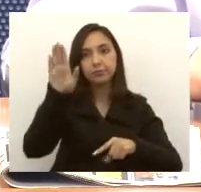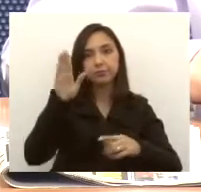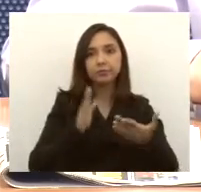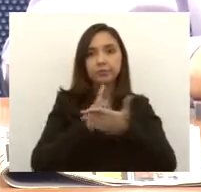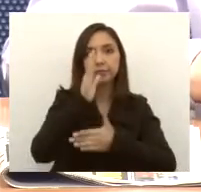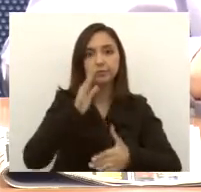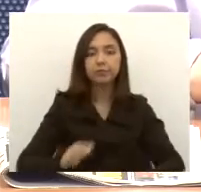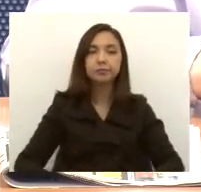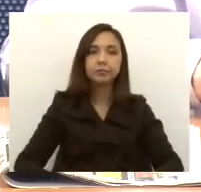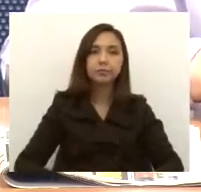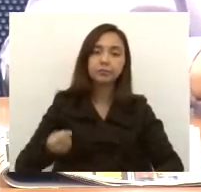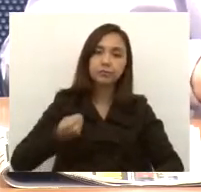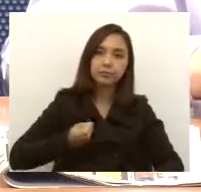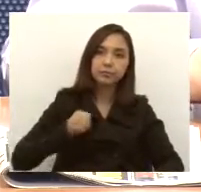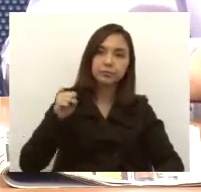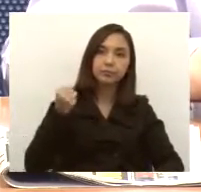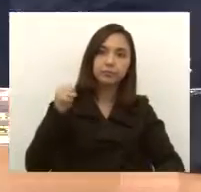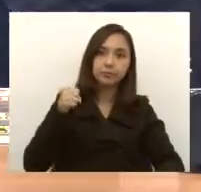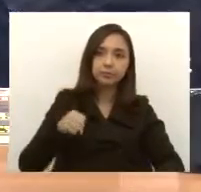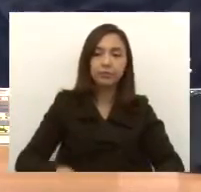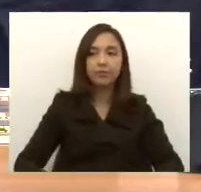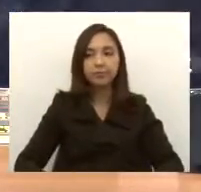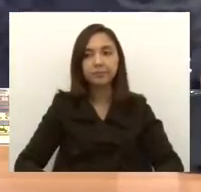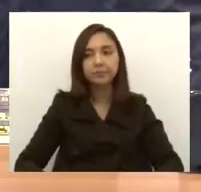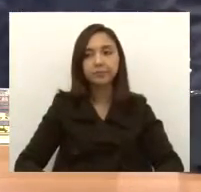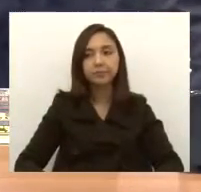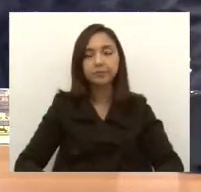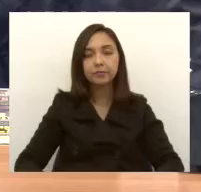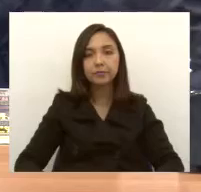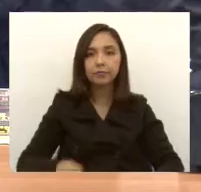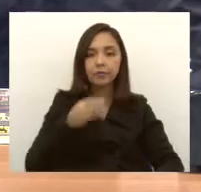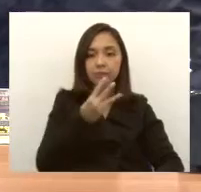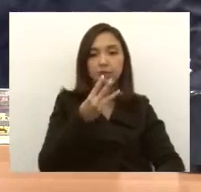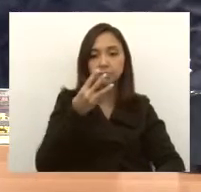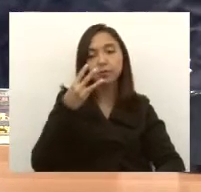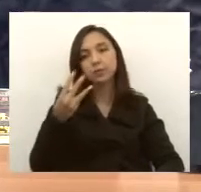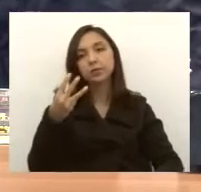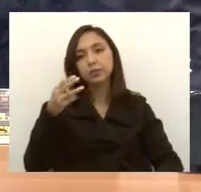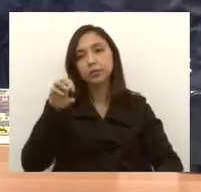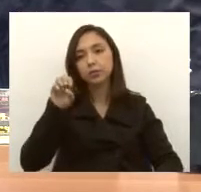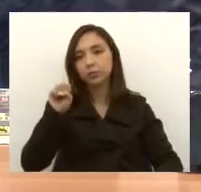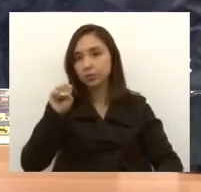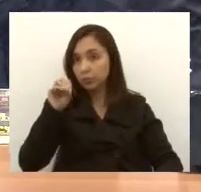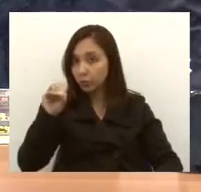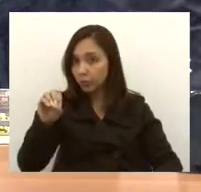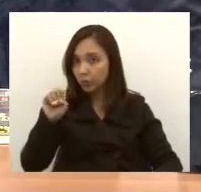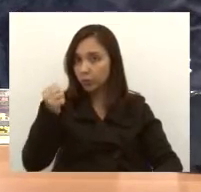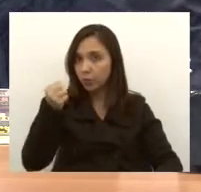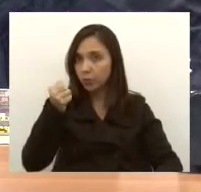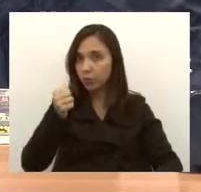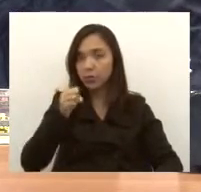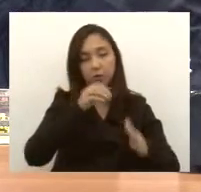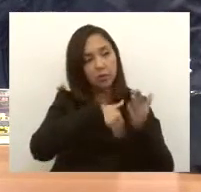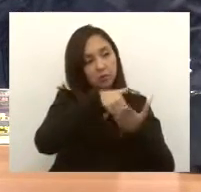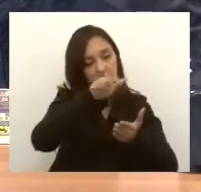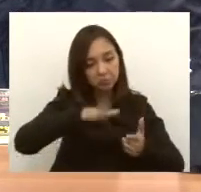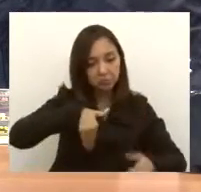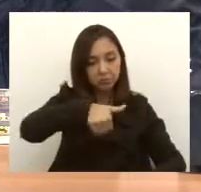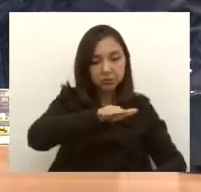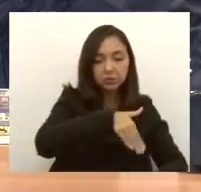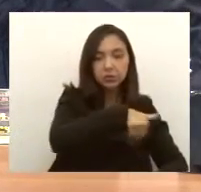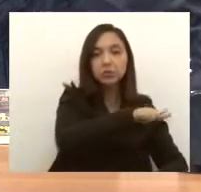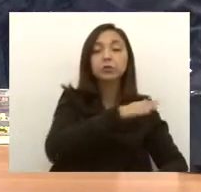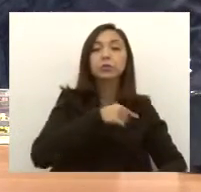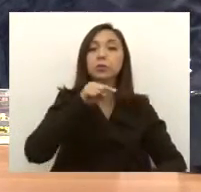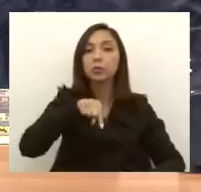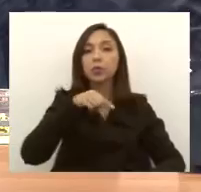votação, aprovada em caminho. Item oitavo. Leitura, discussão e votação do requerimento 3.308 de 2015. Informações referentes à pintura de faixa de pedestre na